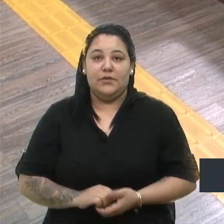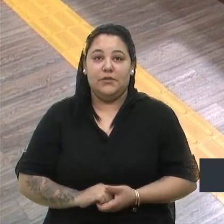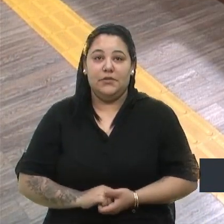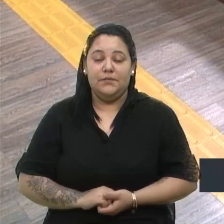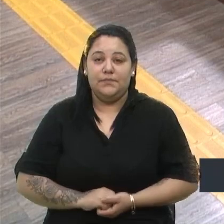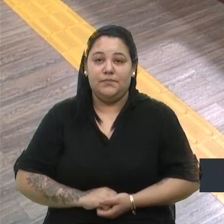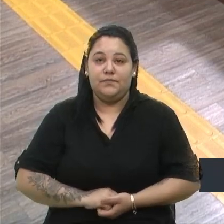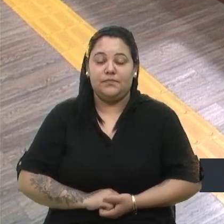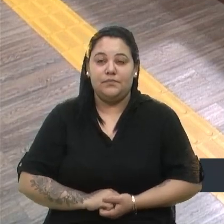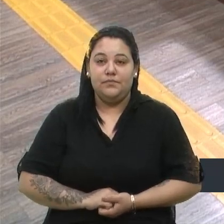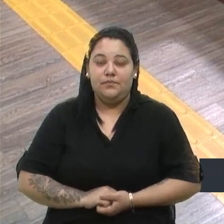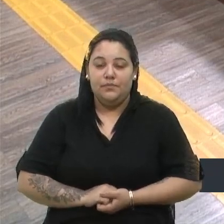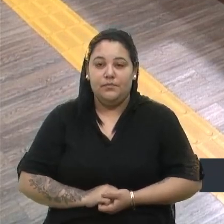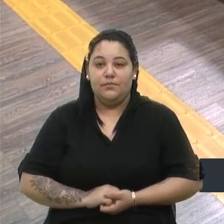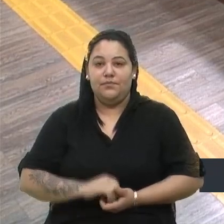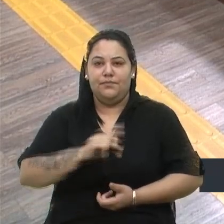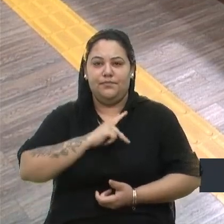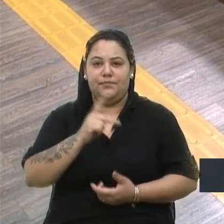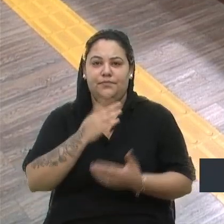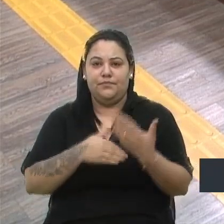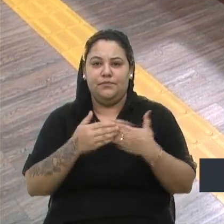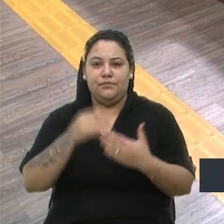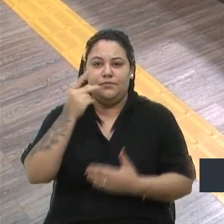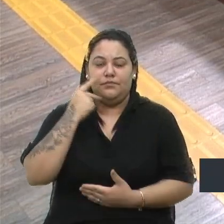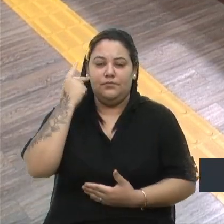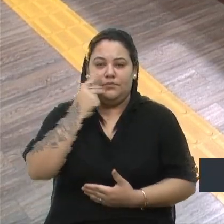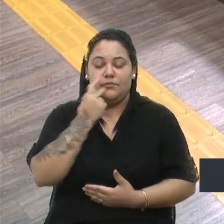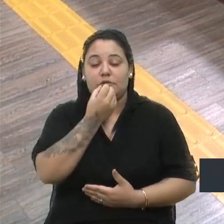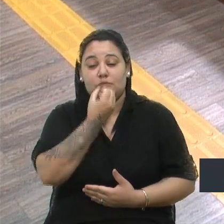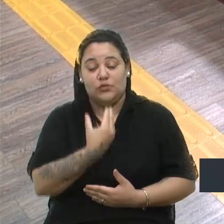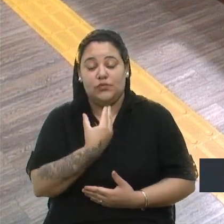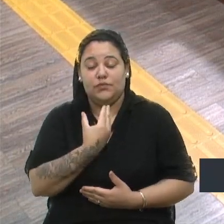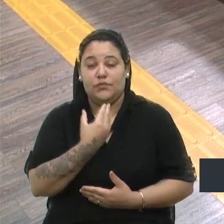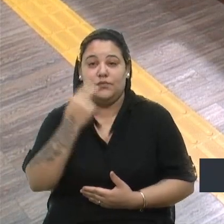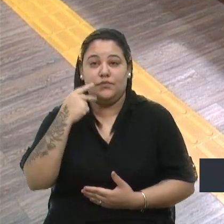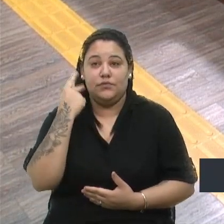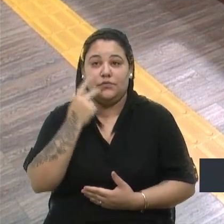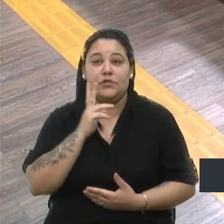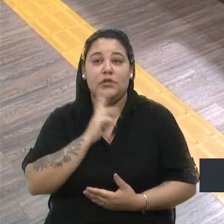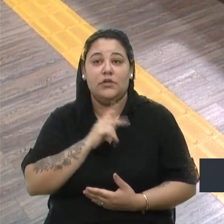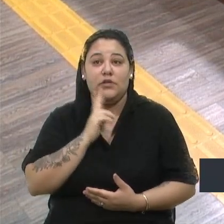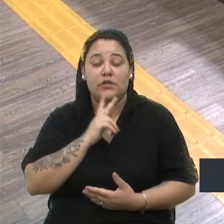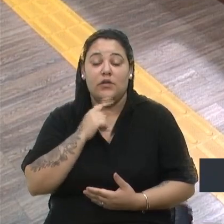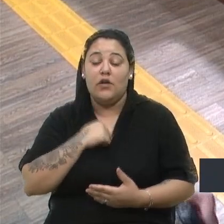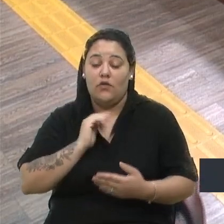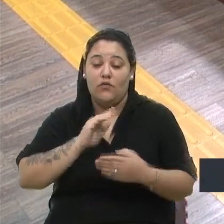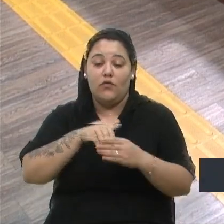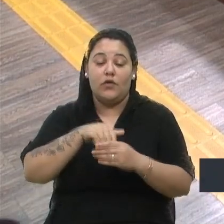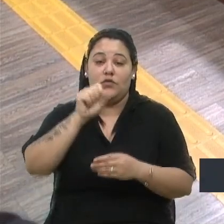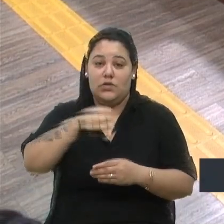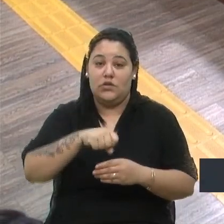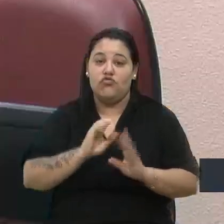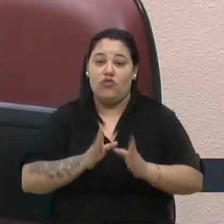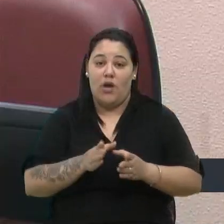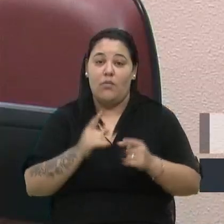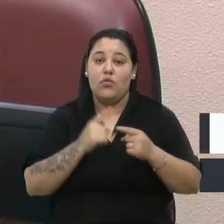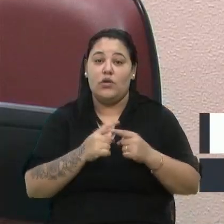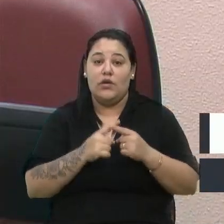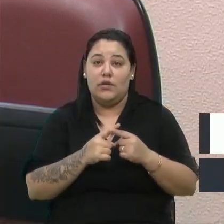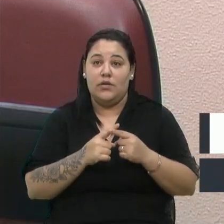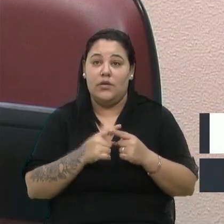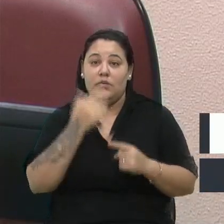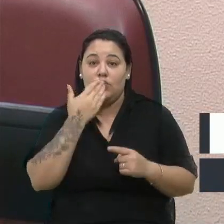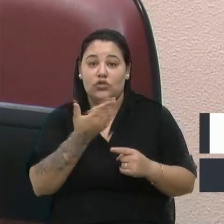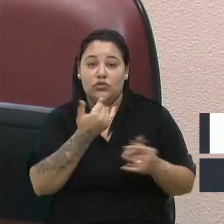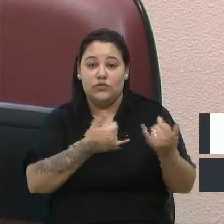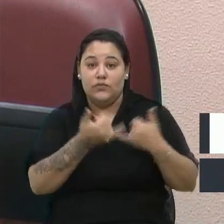Senhor presidente, senhoras e senhores vereadores, bom, vereador Renato, já vou de imediato aqui dizer que eu vou votar pelo sim. Justamente, né, o pedido de